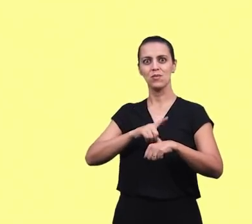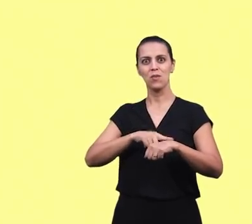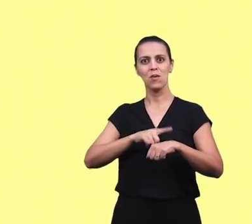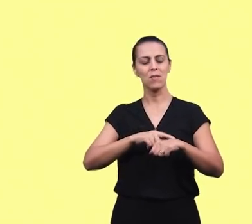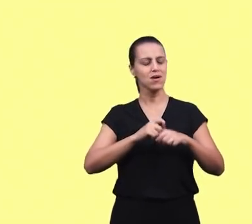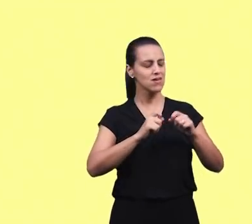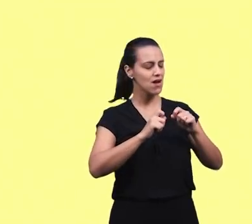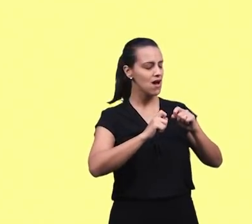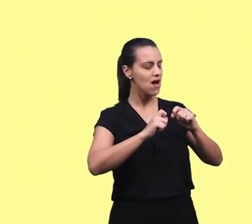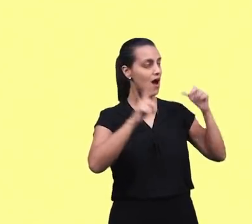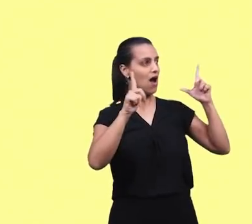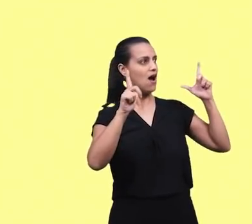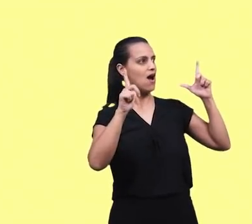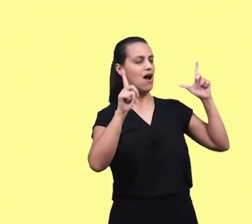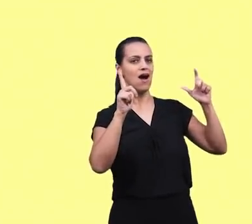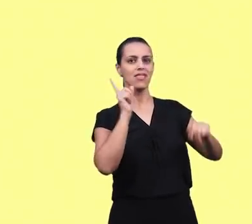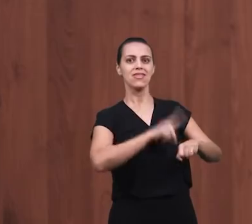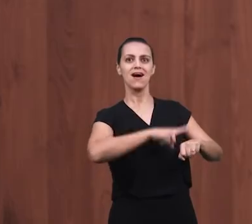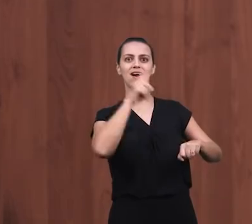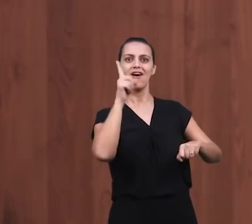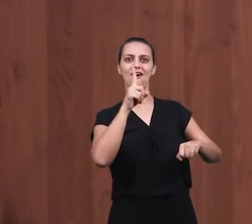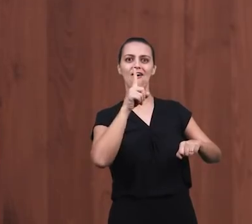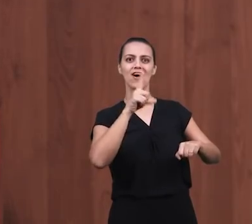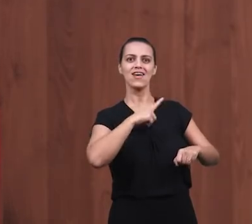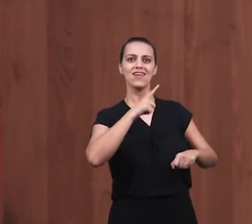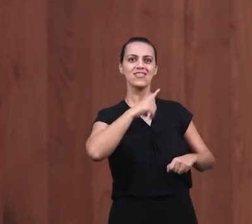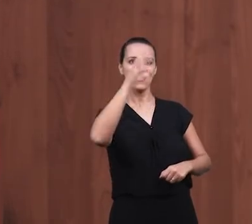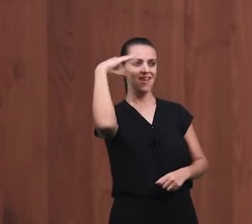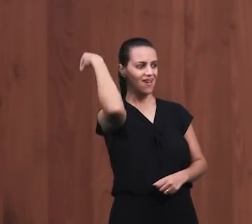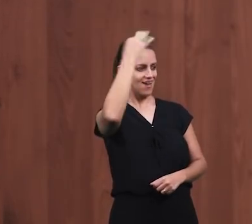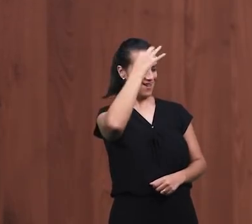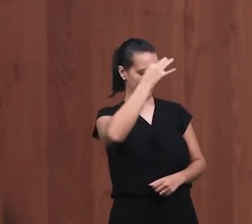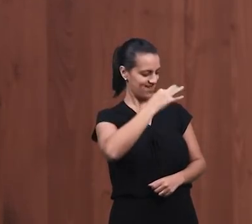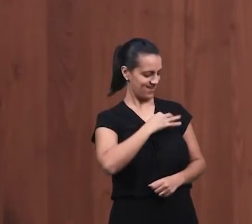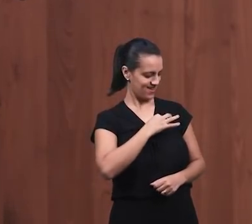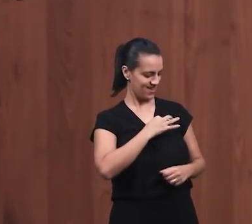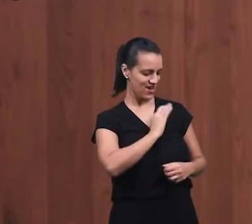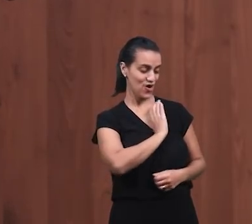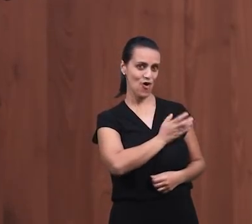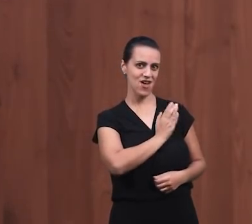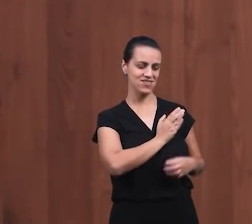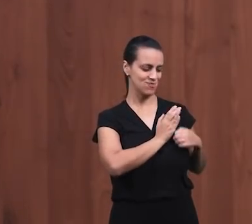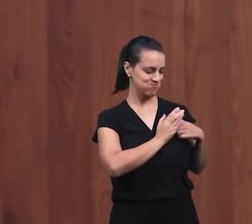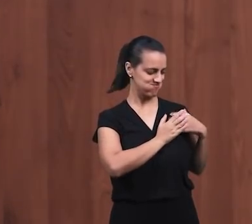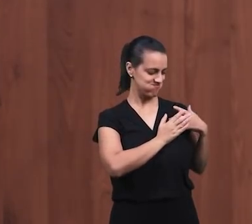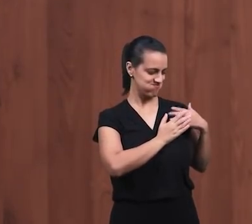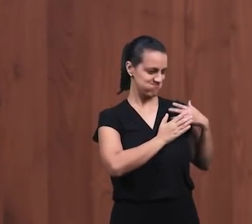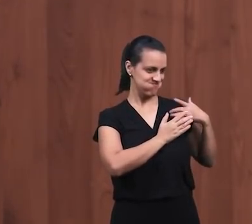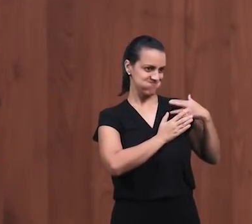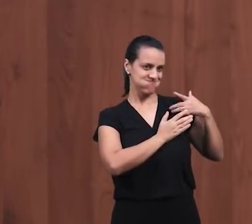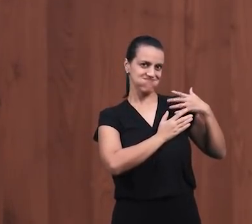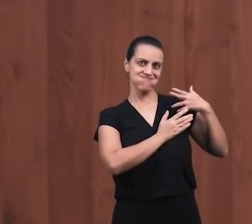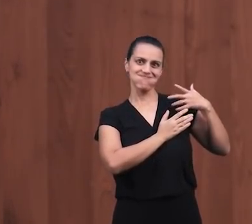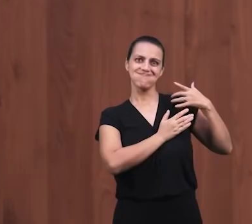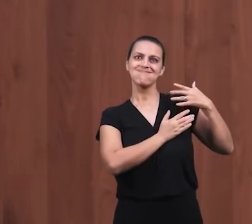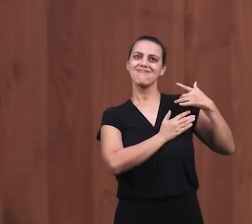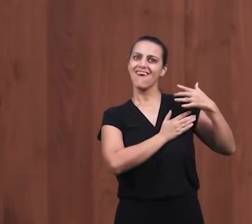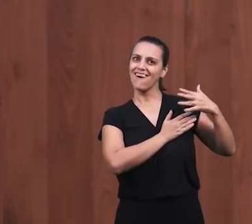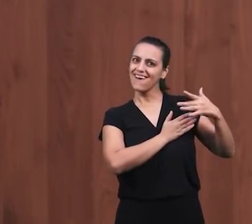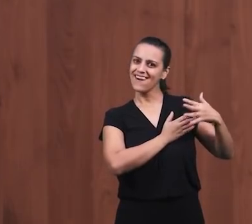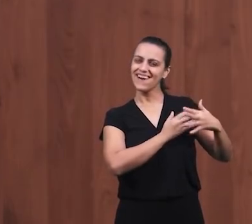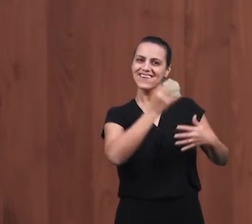começou a enxergar novamente e foi batizado com o Espírito Santo. O coração de Saulo estava cheio do Espírito